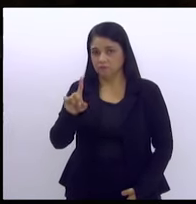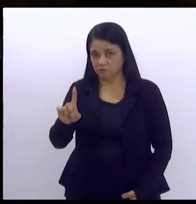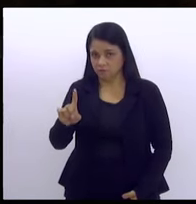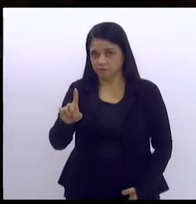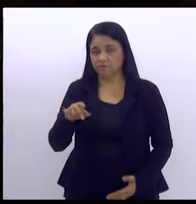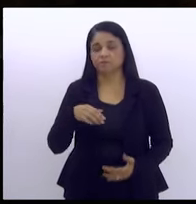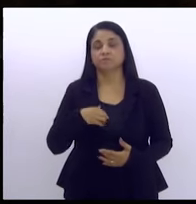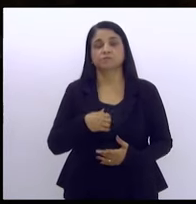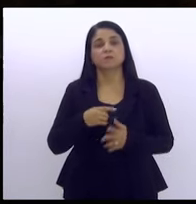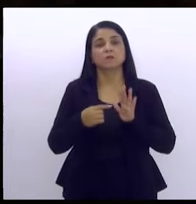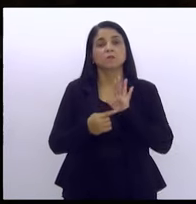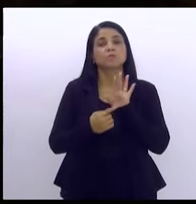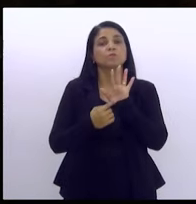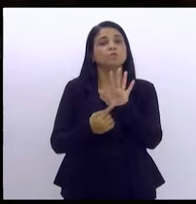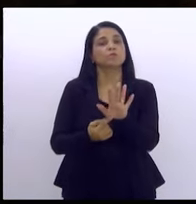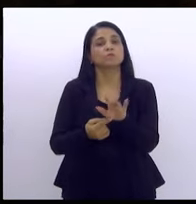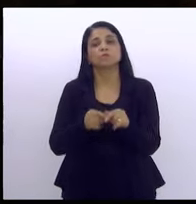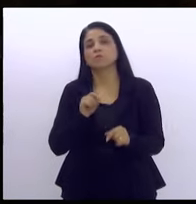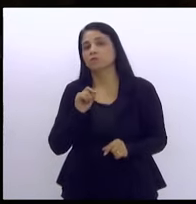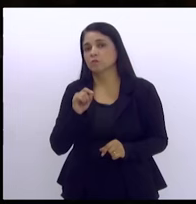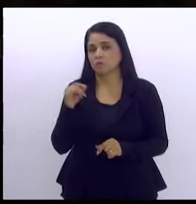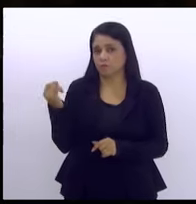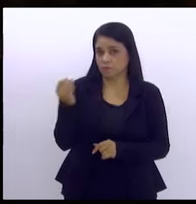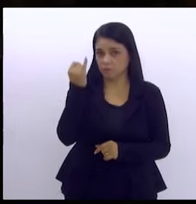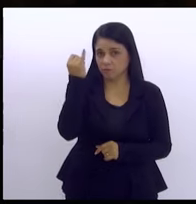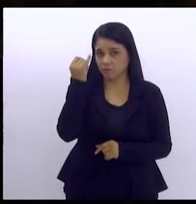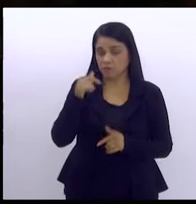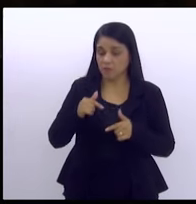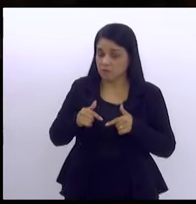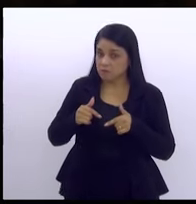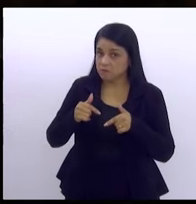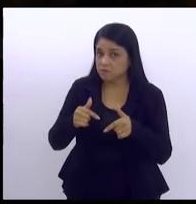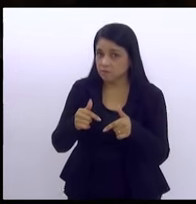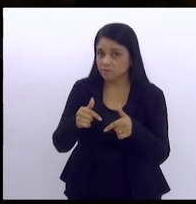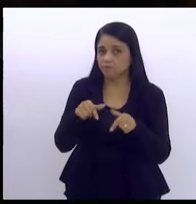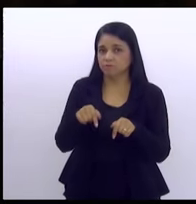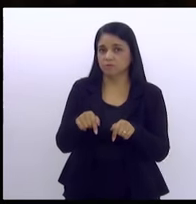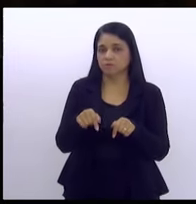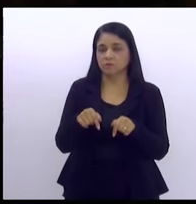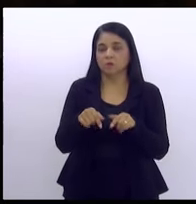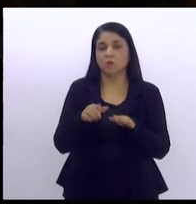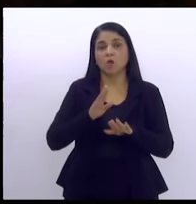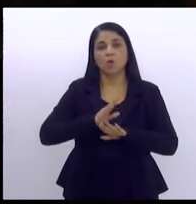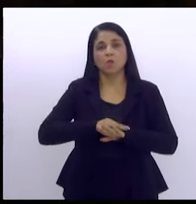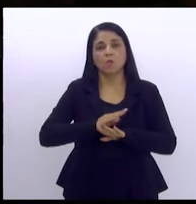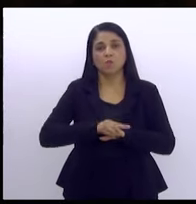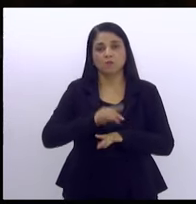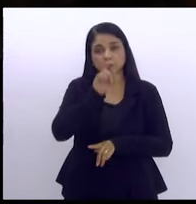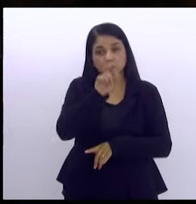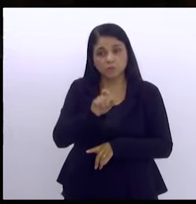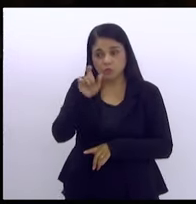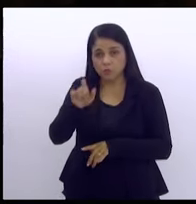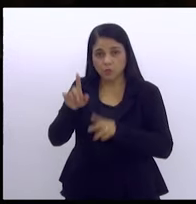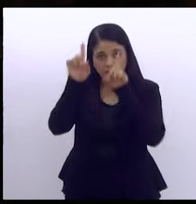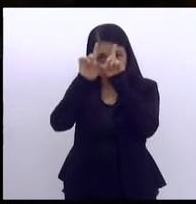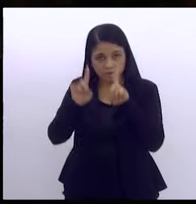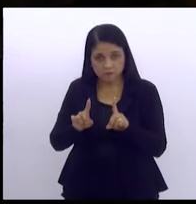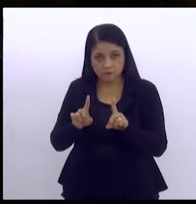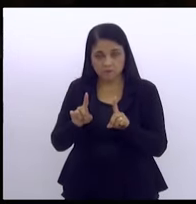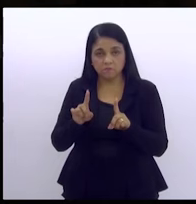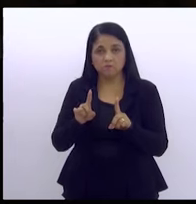importante ressaltar, presidente, que esta iniciativa acontece em um momento onde a pessoa com deficiência